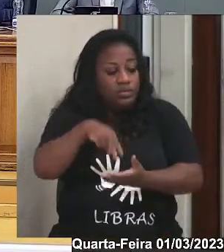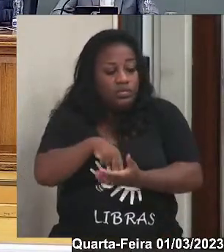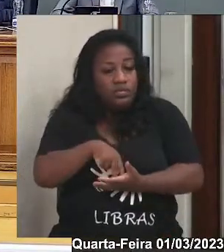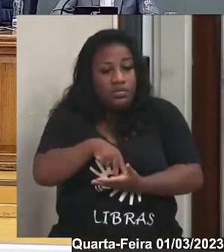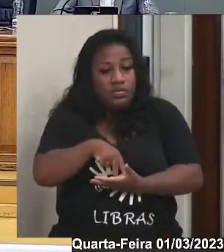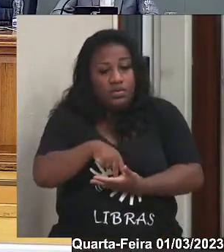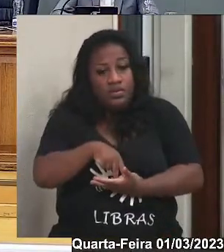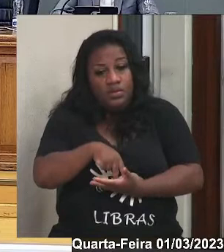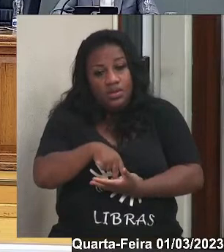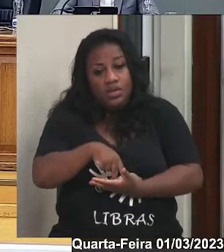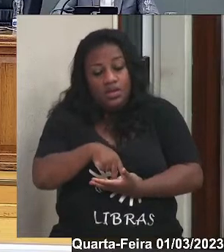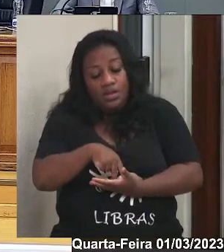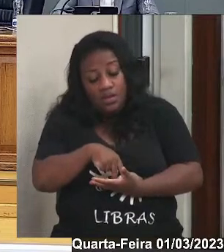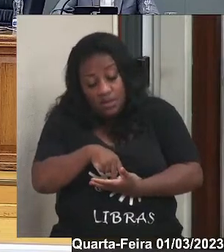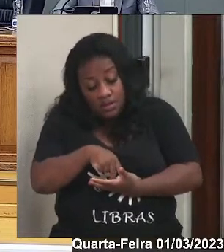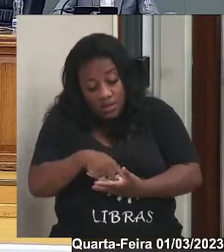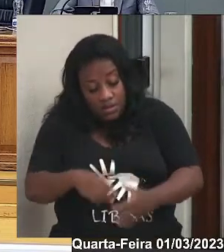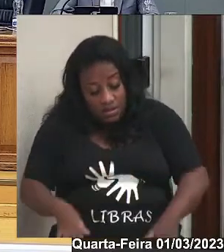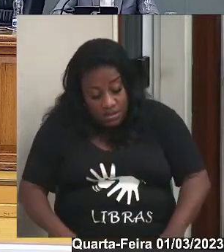Eu não entendi.